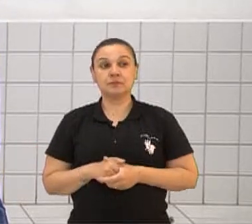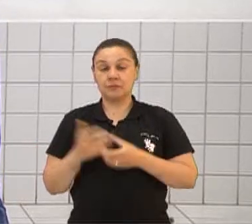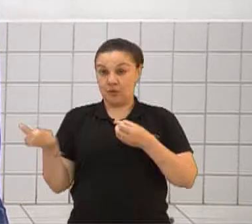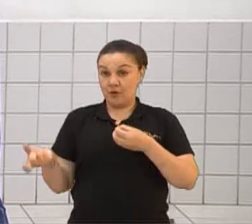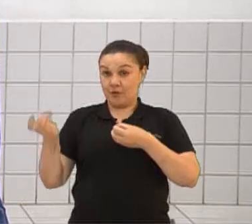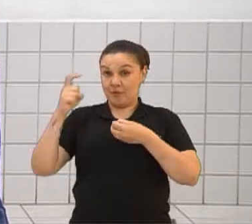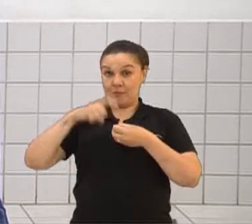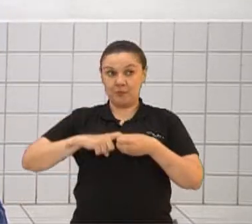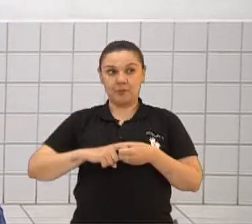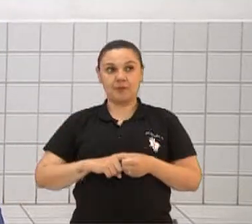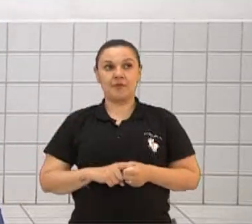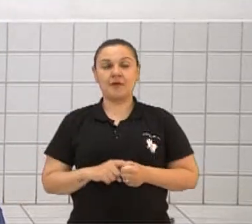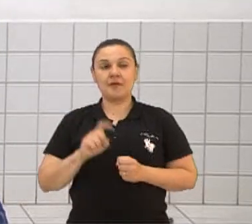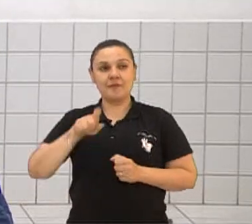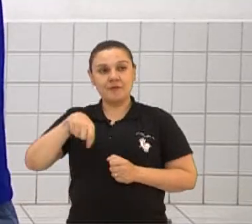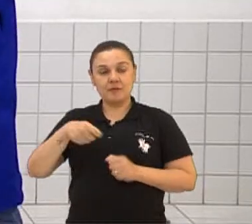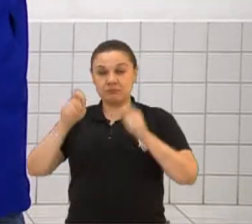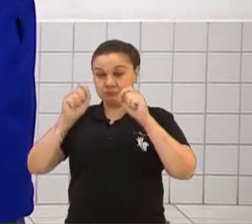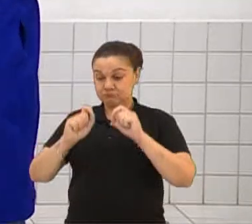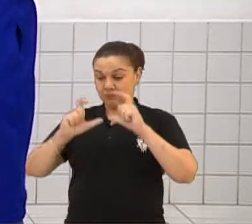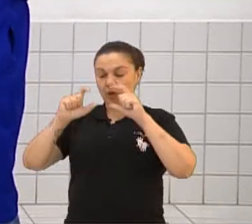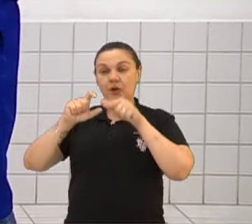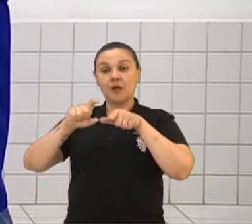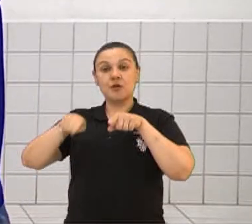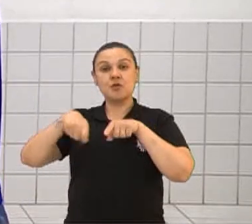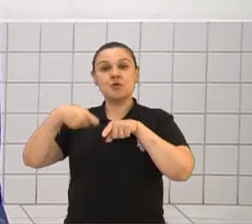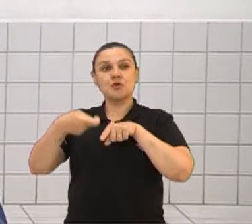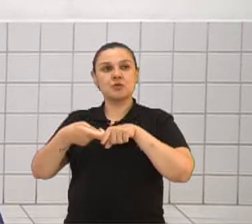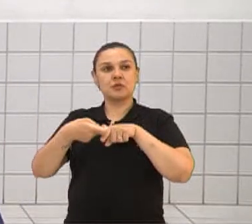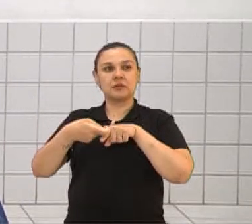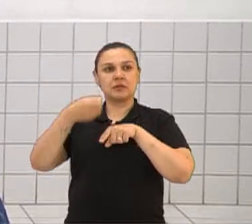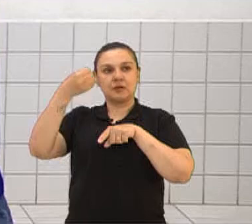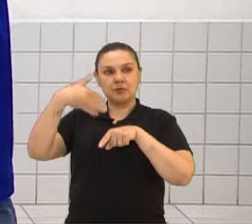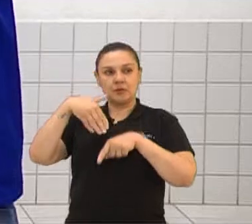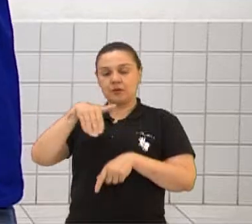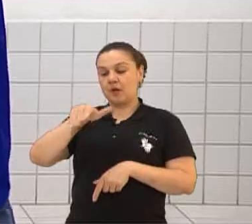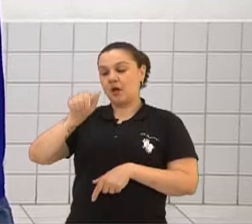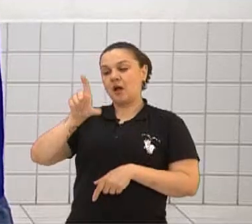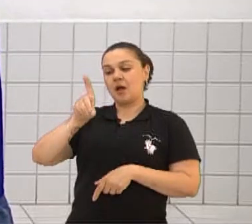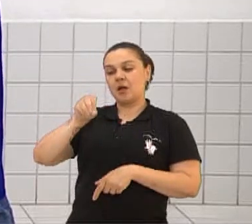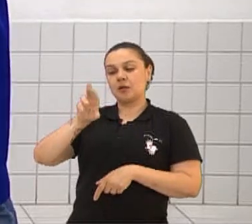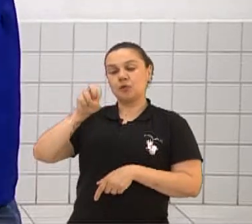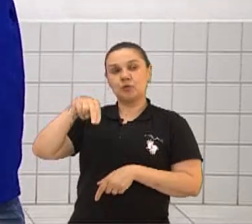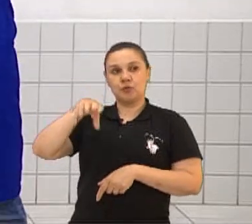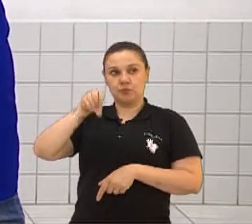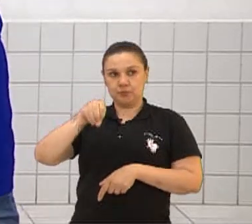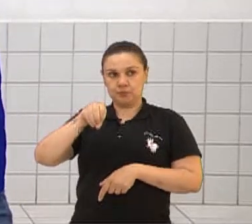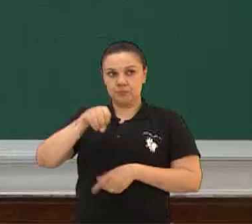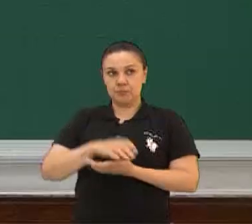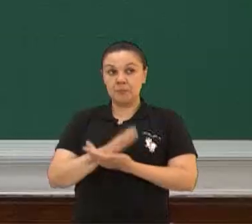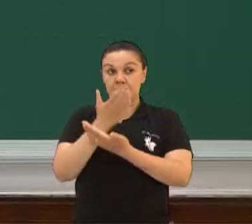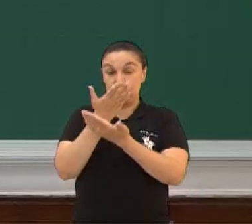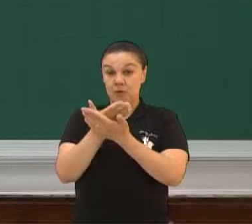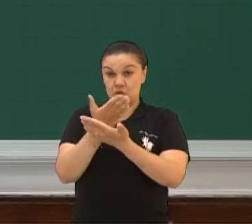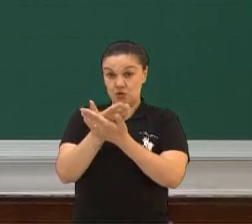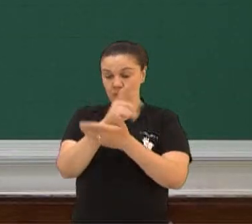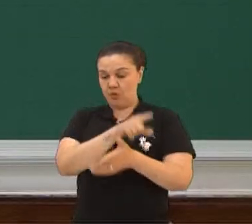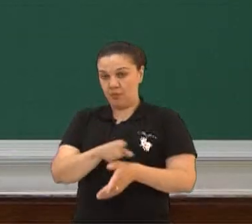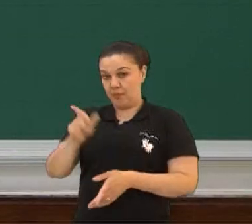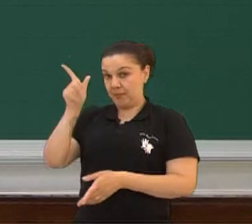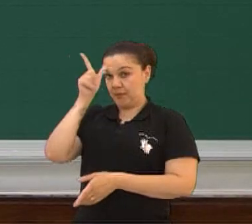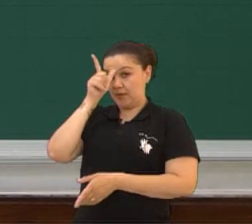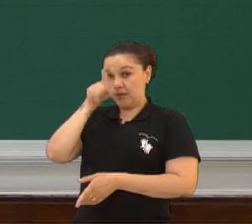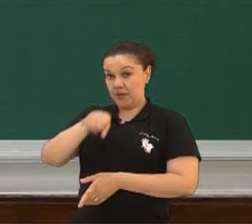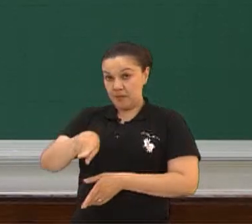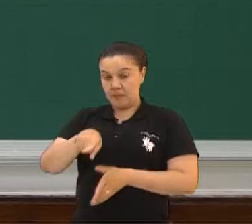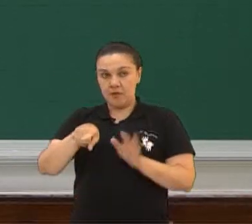um pouquinho aqui. Eu quero fazer um destaque especial aqui, né, professor? Vamos falar um pouquinho sobre o Adorno? Vamos. O Adorno, na escola de Frankfurt,